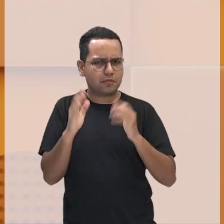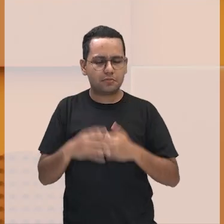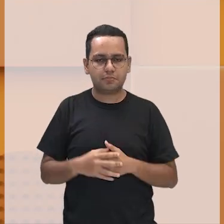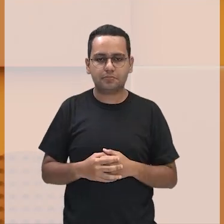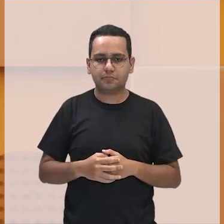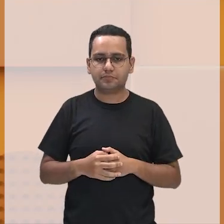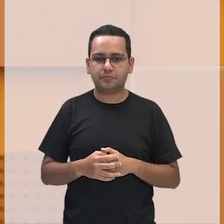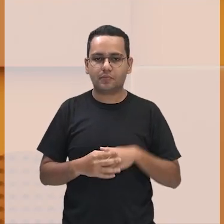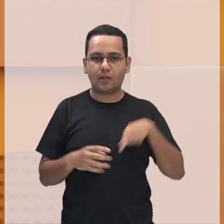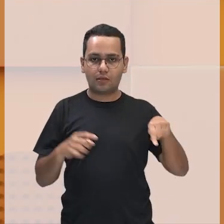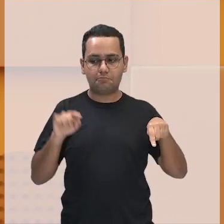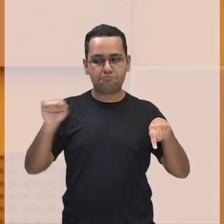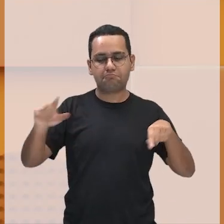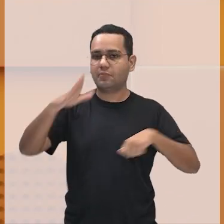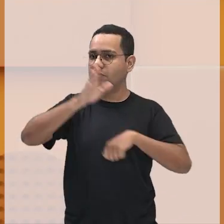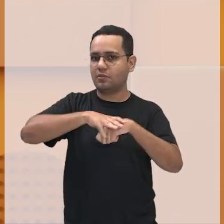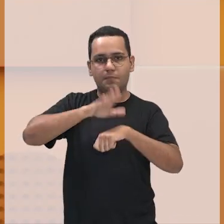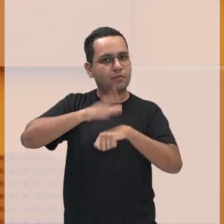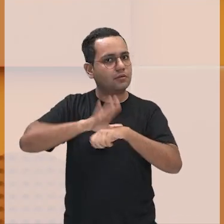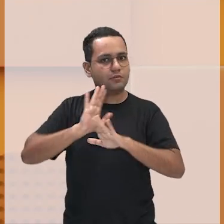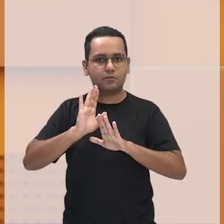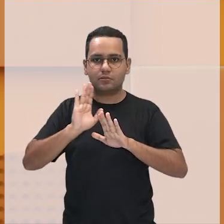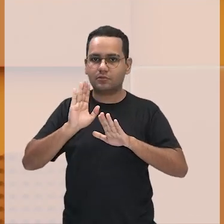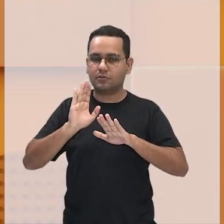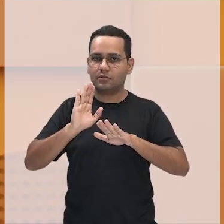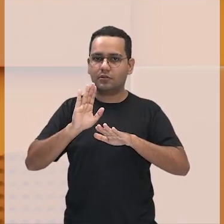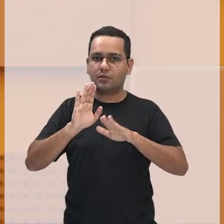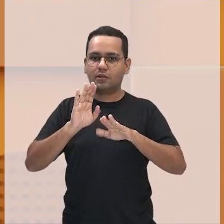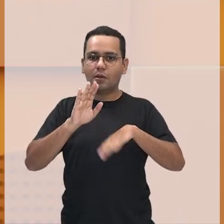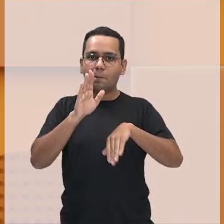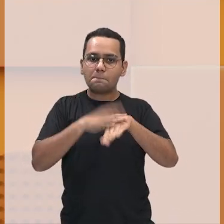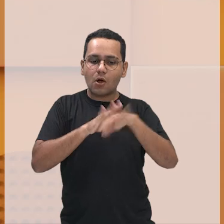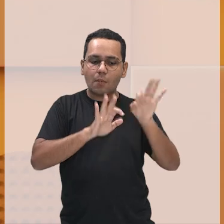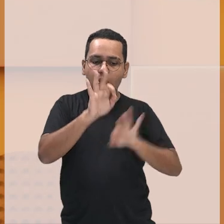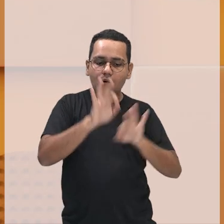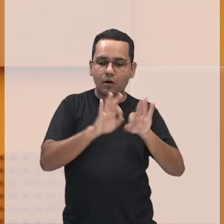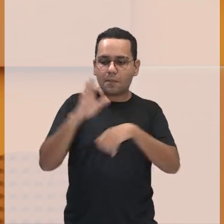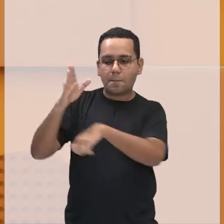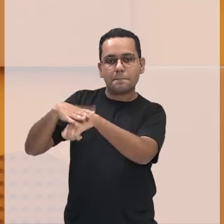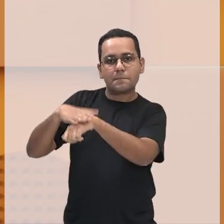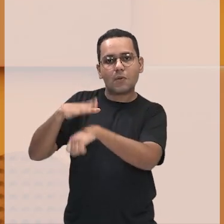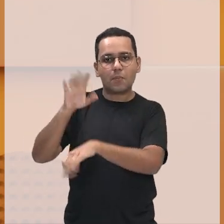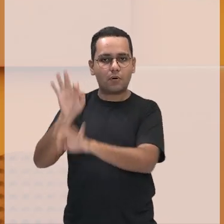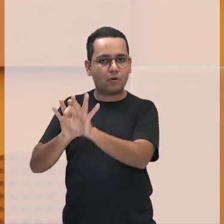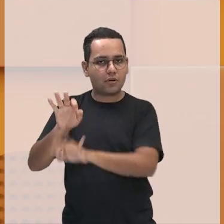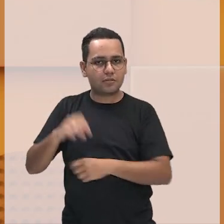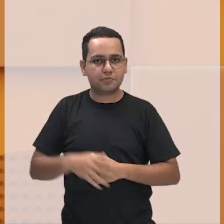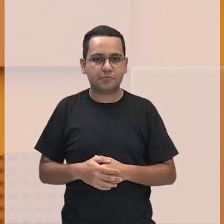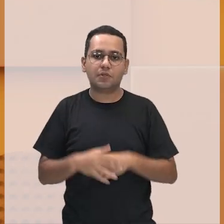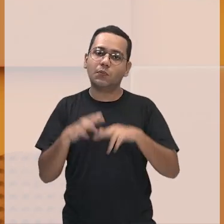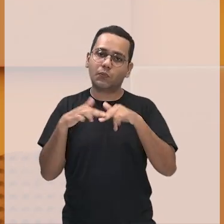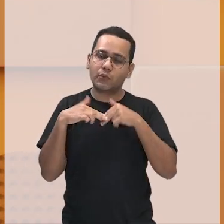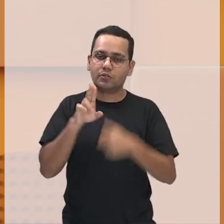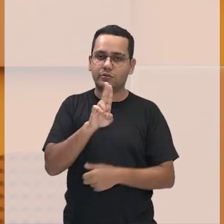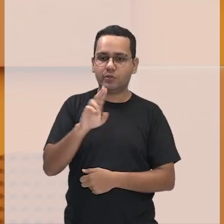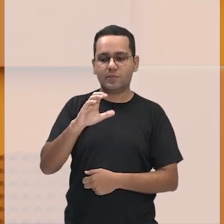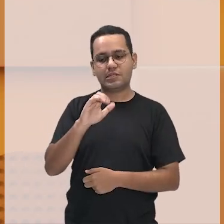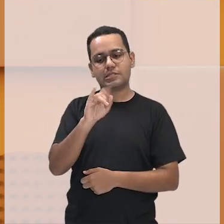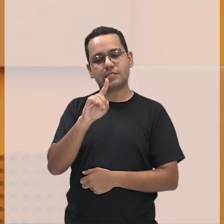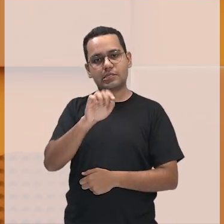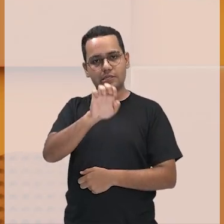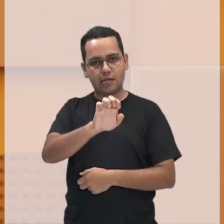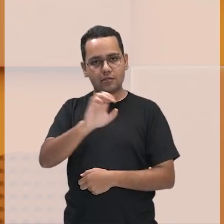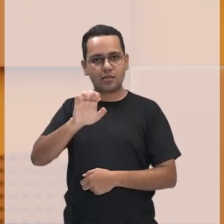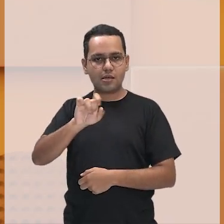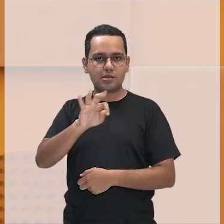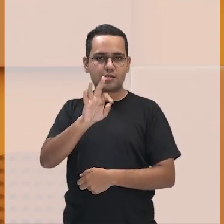é independente entre si. Exatamente por isso que a gente, então, denomina de quê? De cidade, estado ou